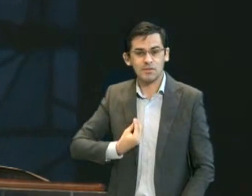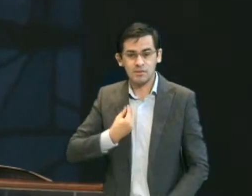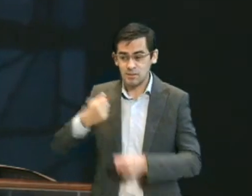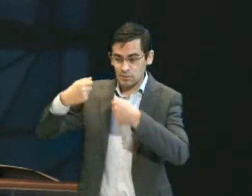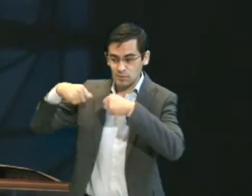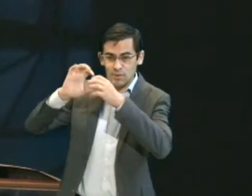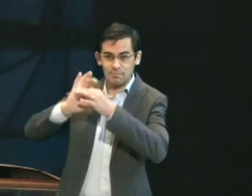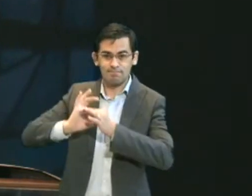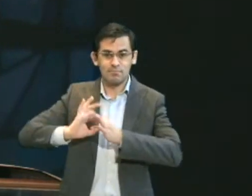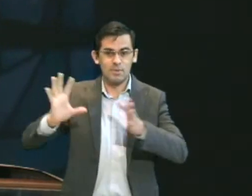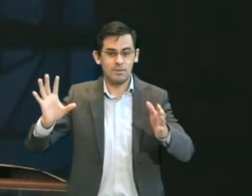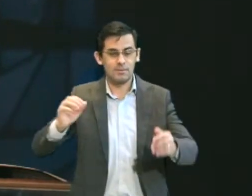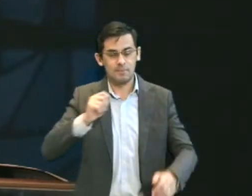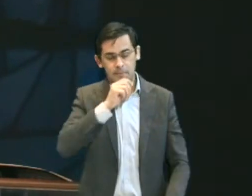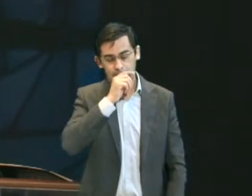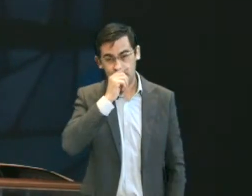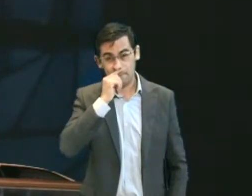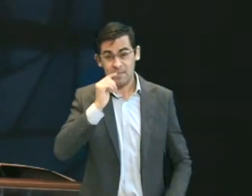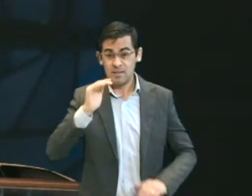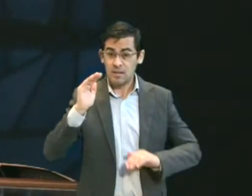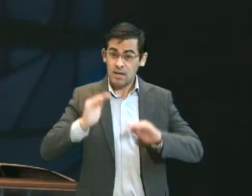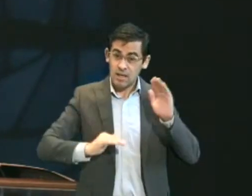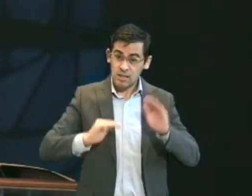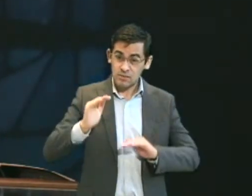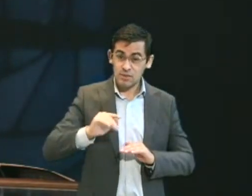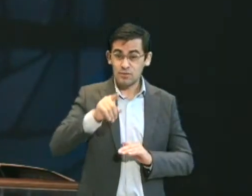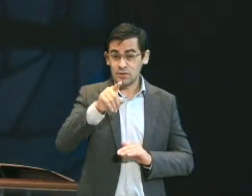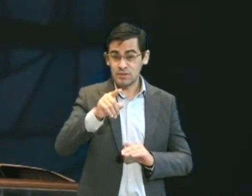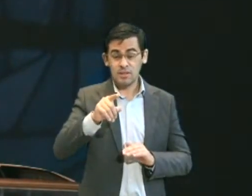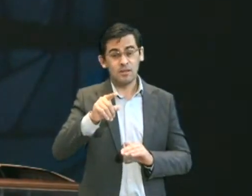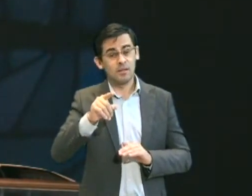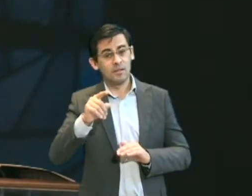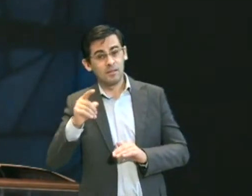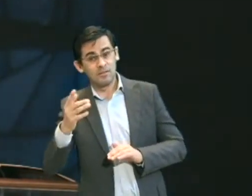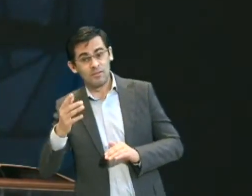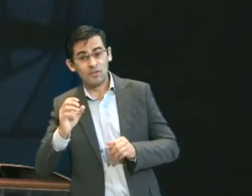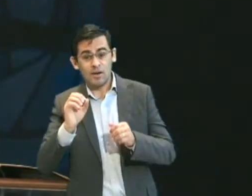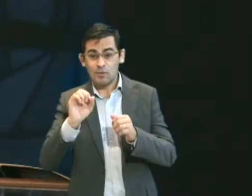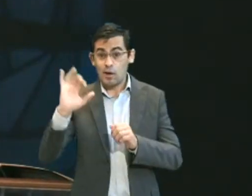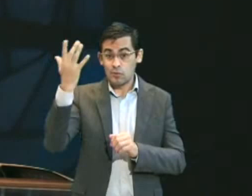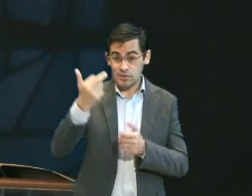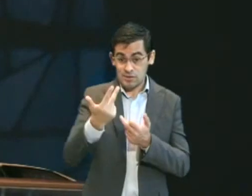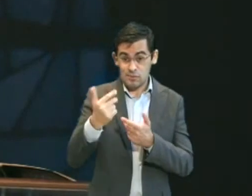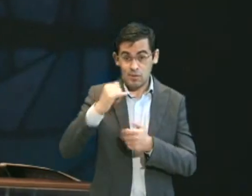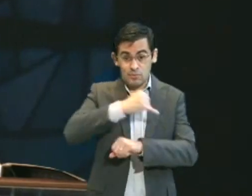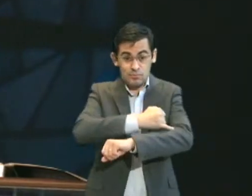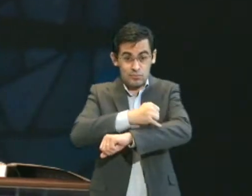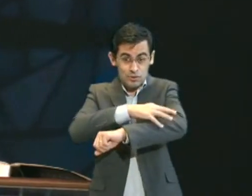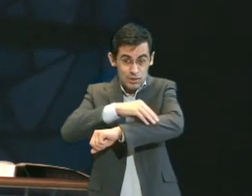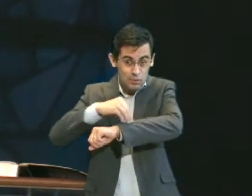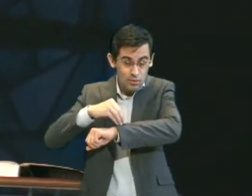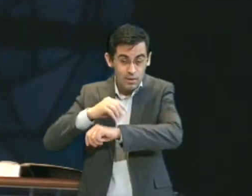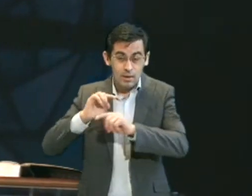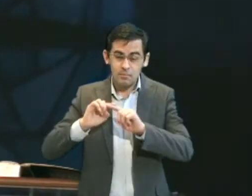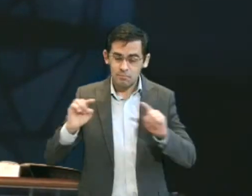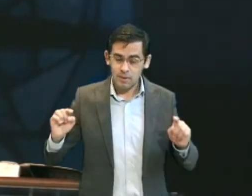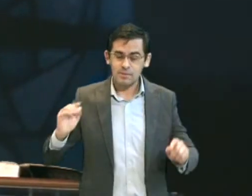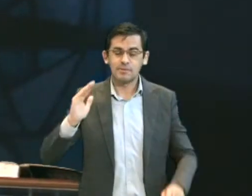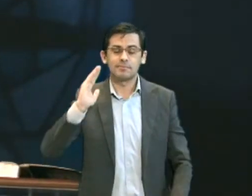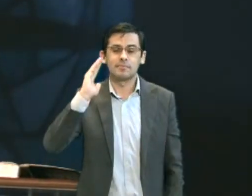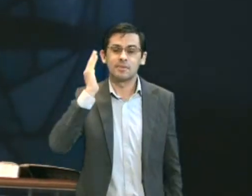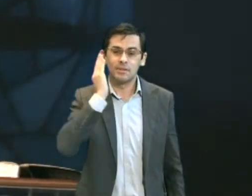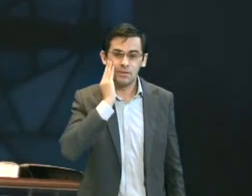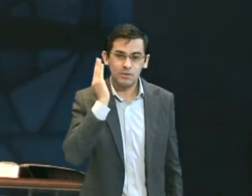libera. Talvez você saia dessa situação mancando como Jacó. Mas uma coisa eu